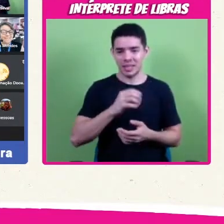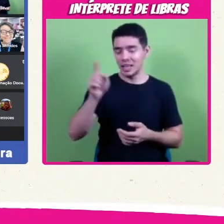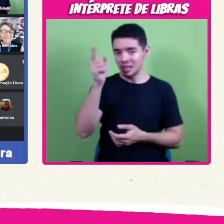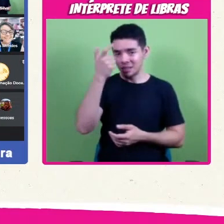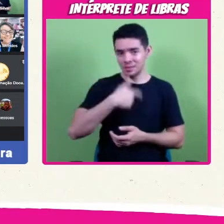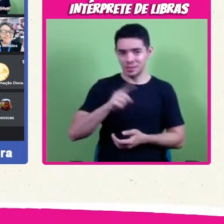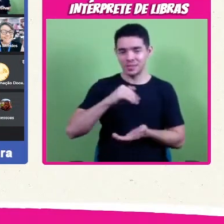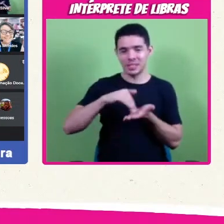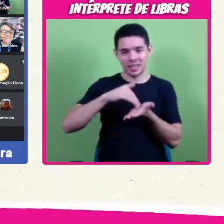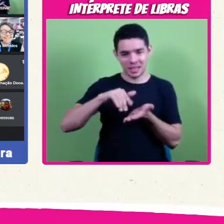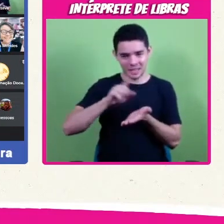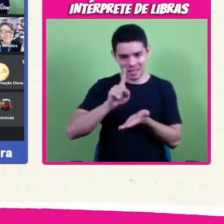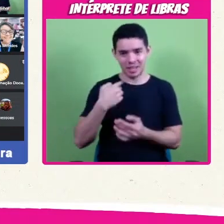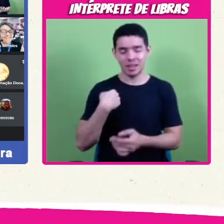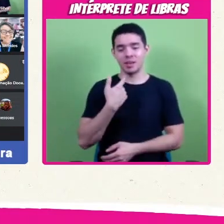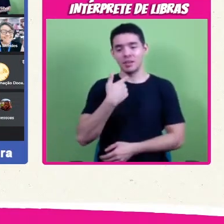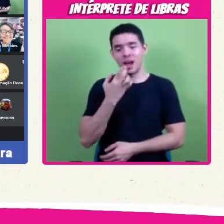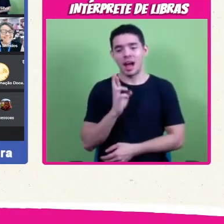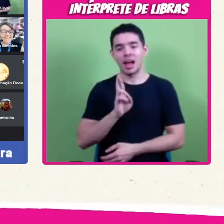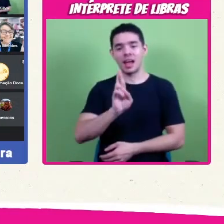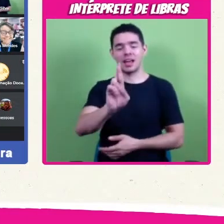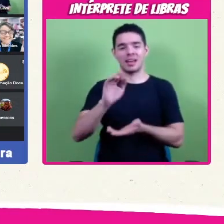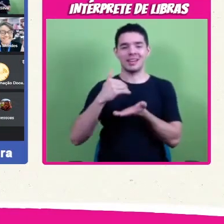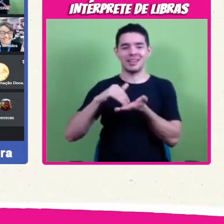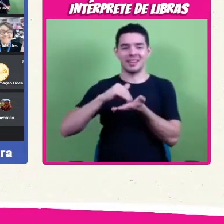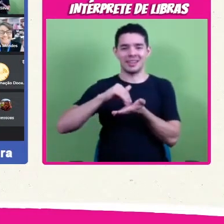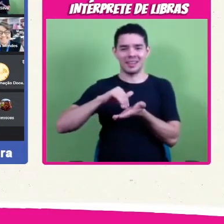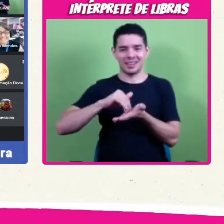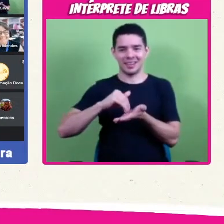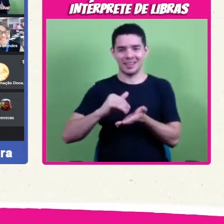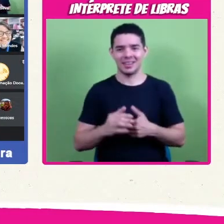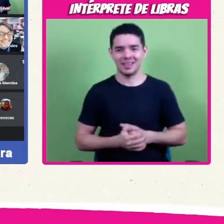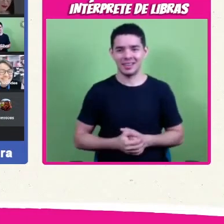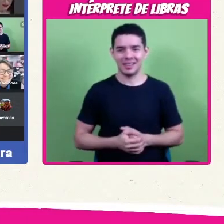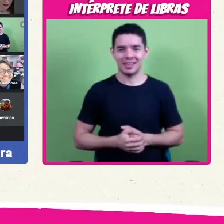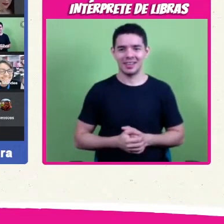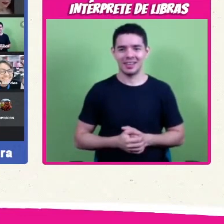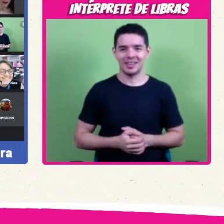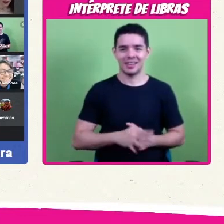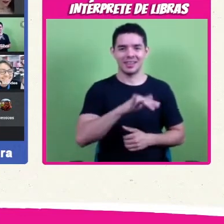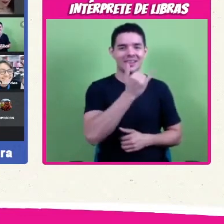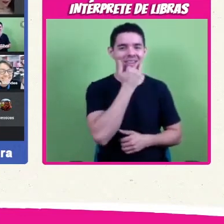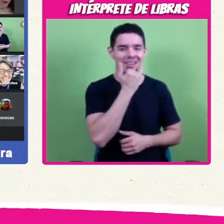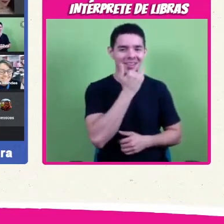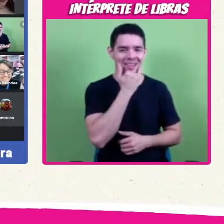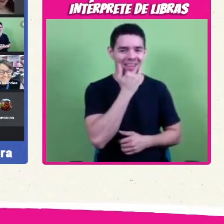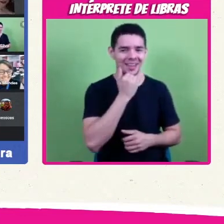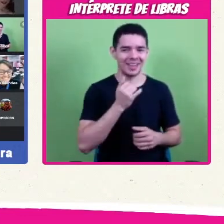Estou só representando a secretaria, tá? Ô, mulher, me perdoe que eu fiquei nervoso.